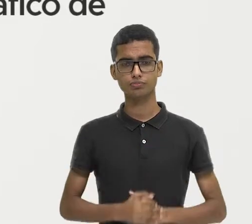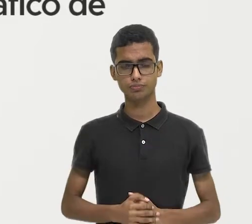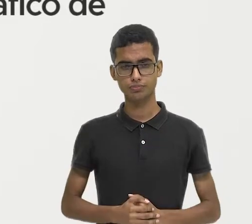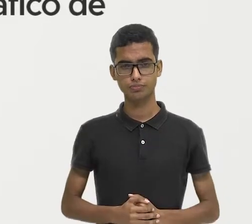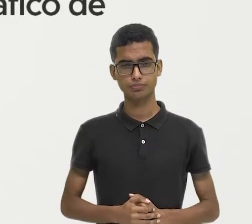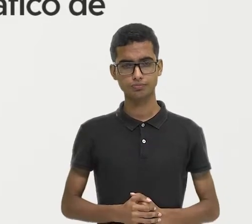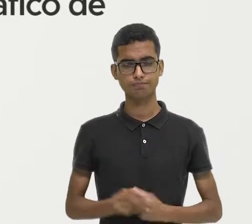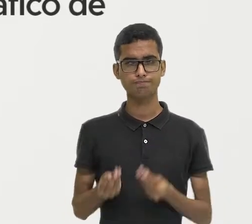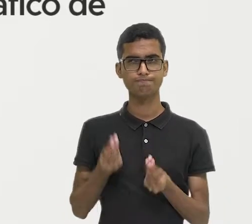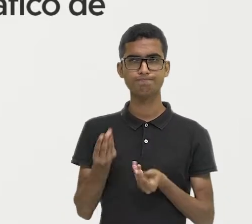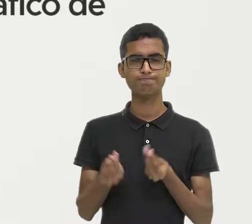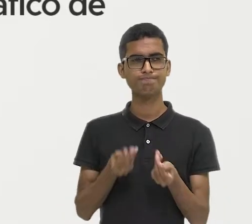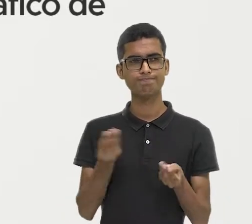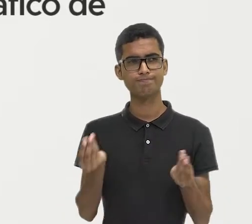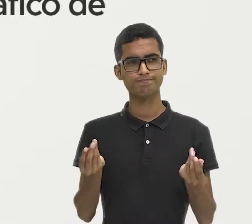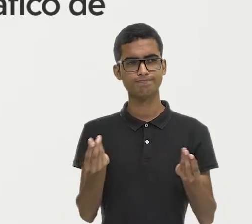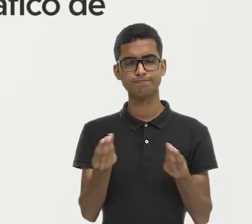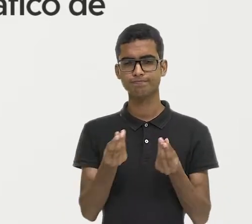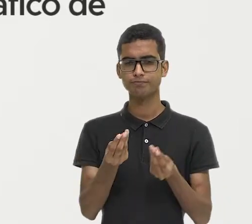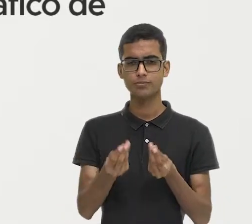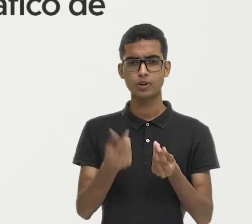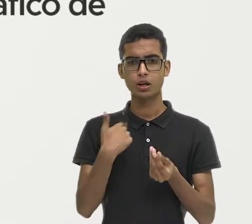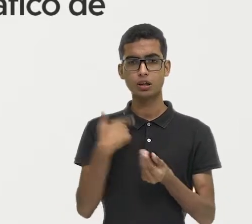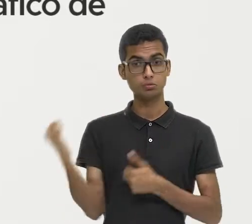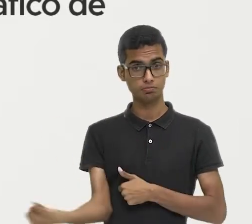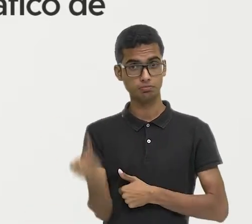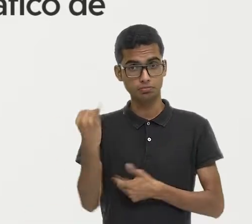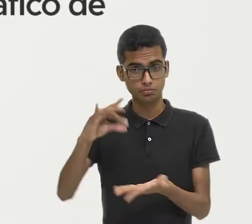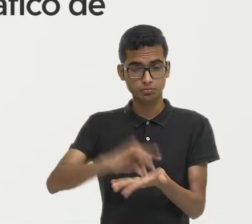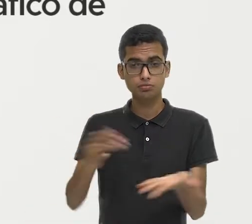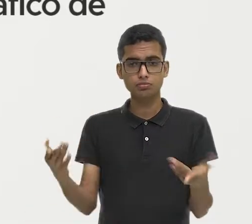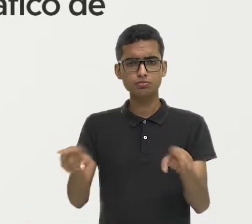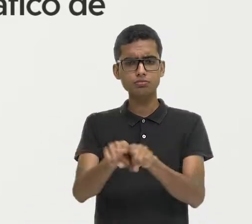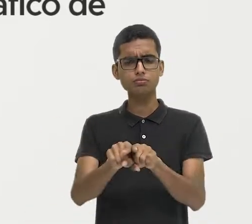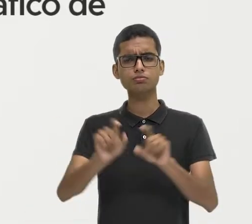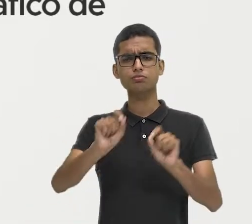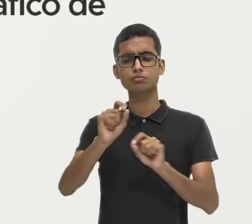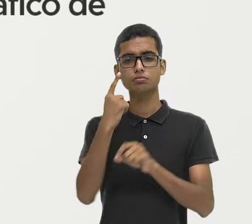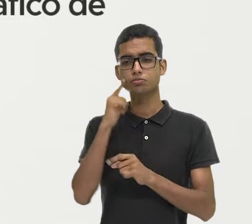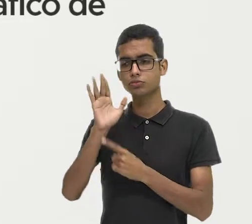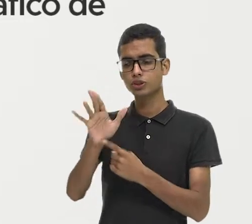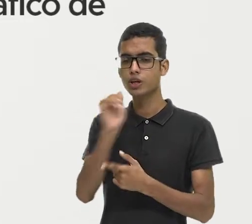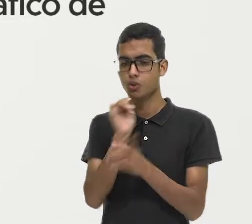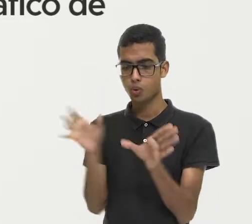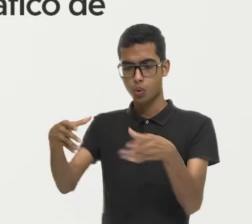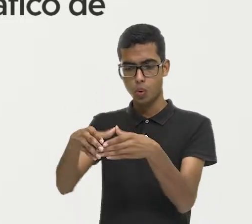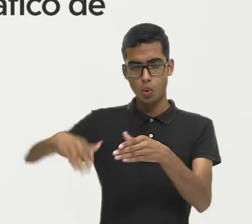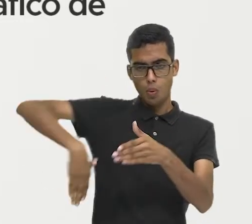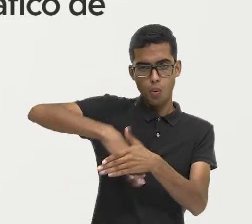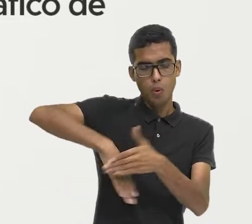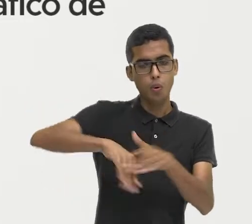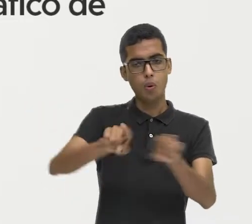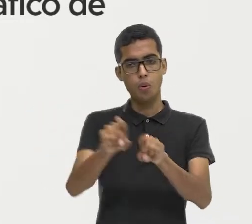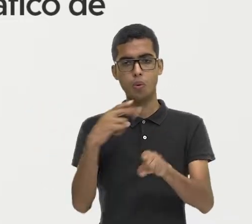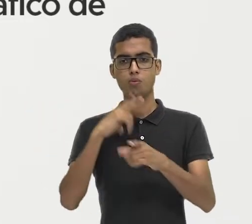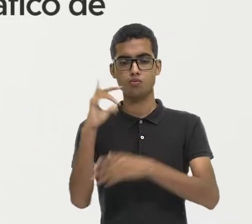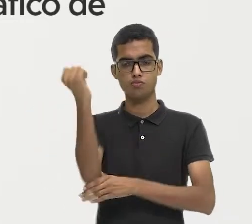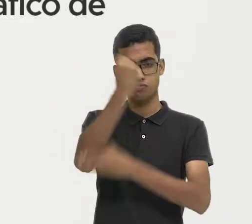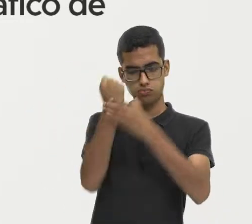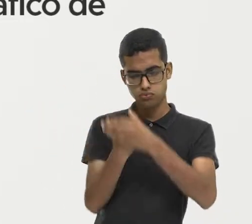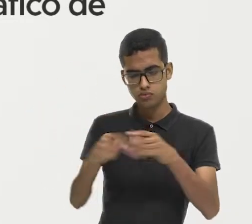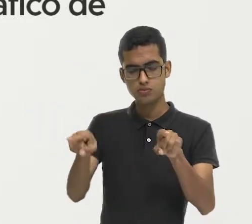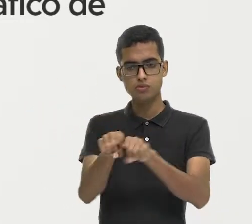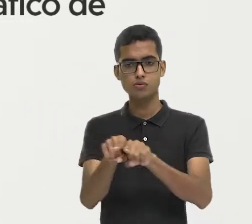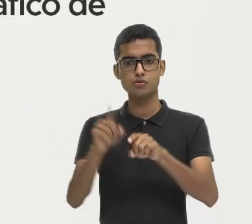muito mais, como é que a gente pode dizer, muito mais importantes para que, de repente, um clube de futebol, de vôlei,